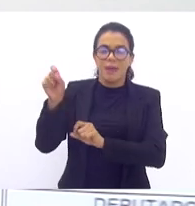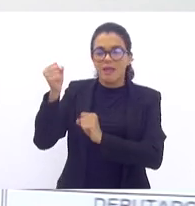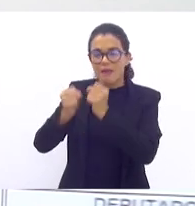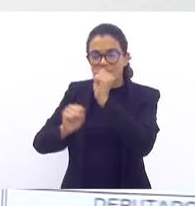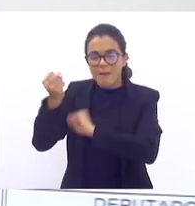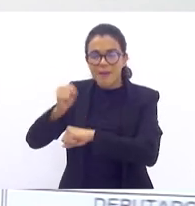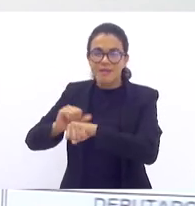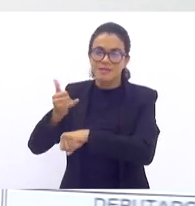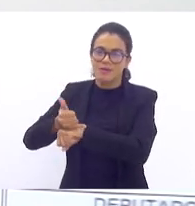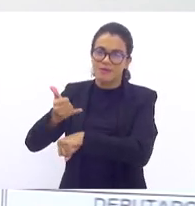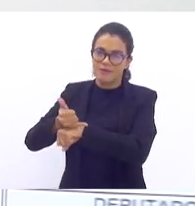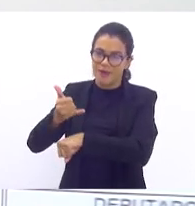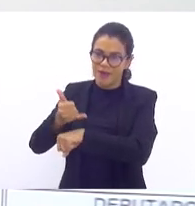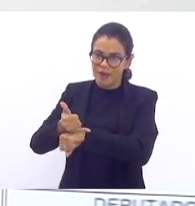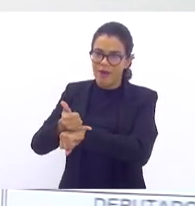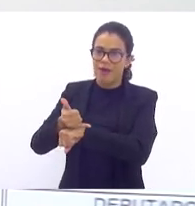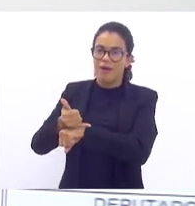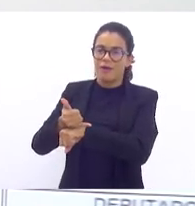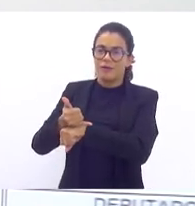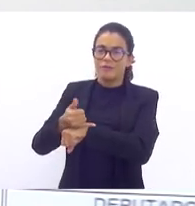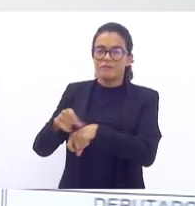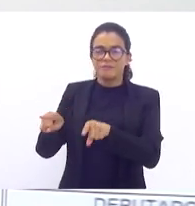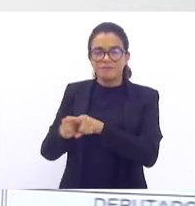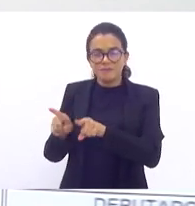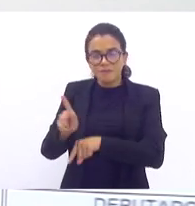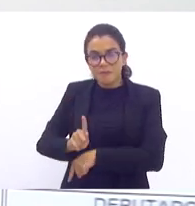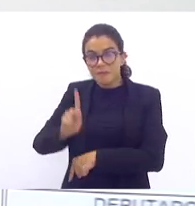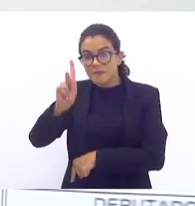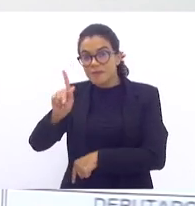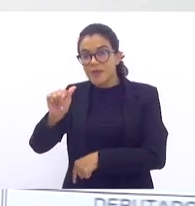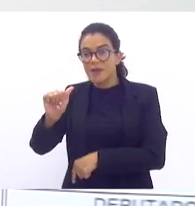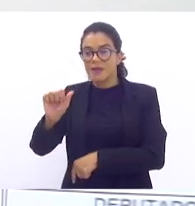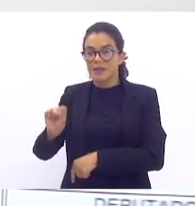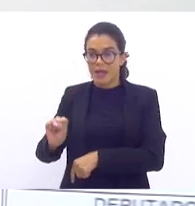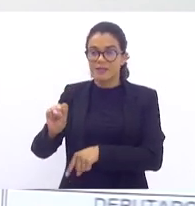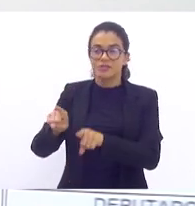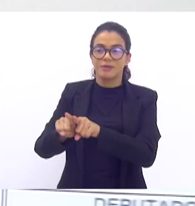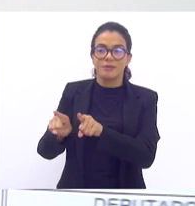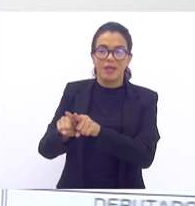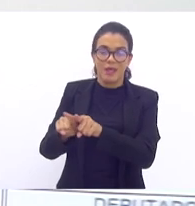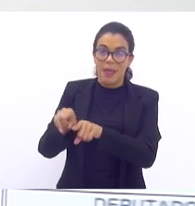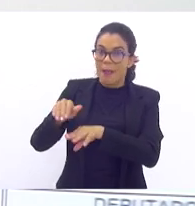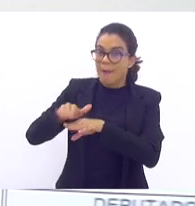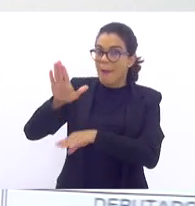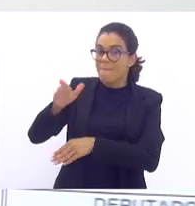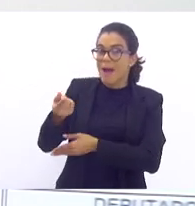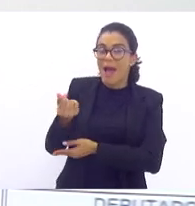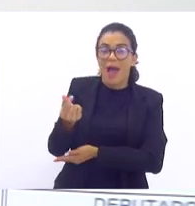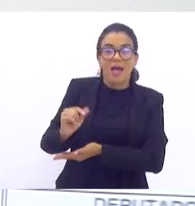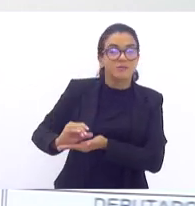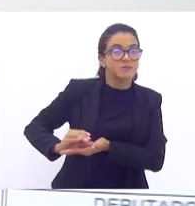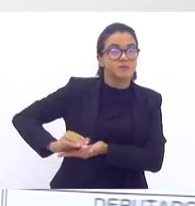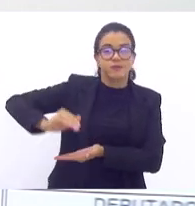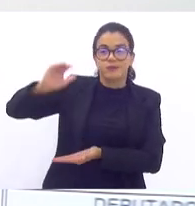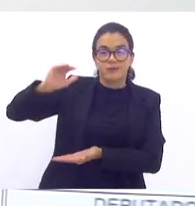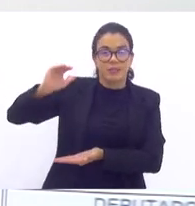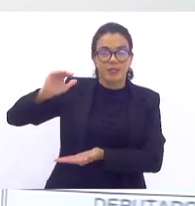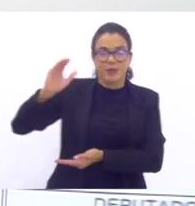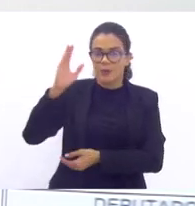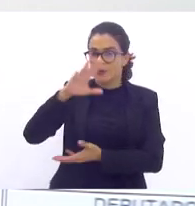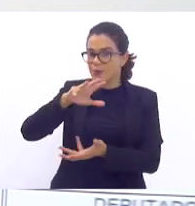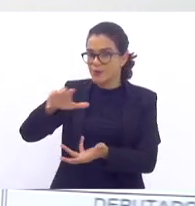como também da de petróleo e gás que é a indústria mais rentável do mundo hoje